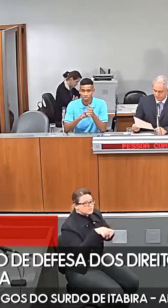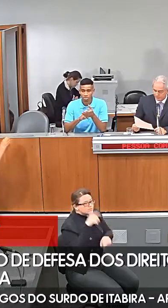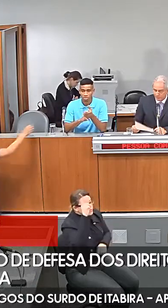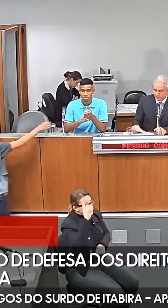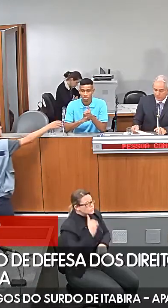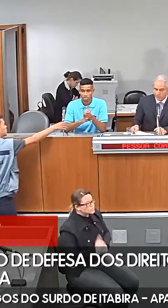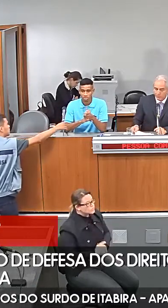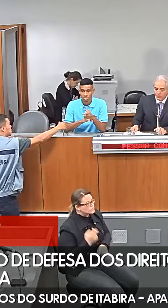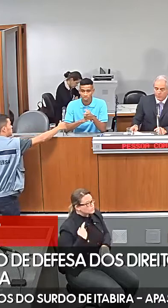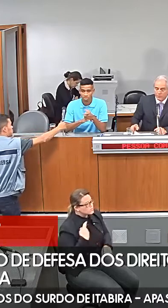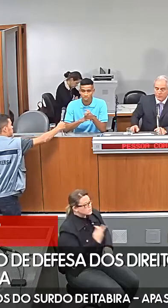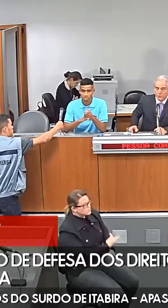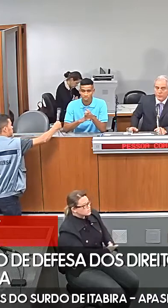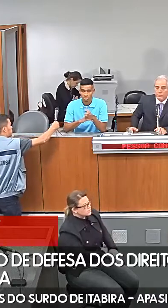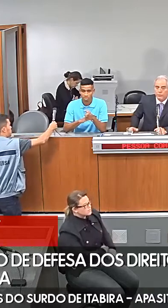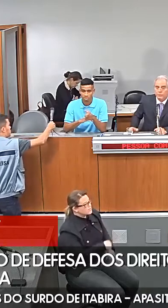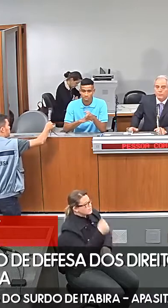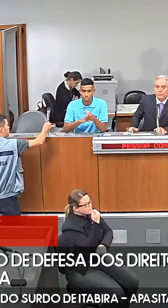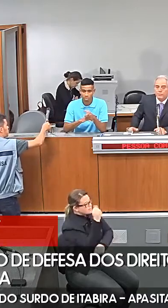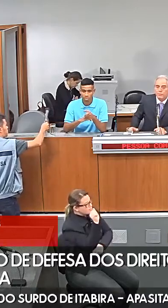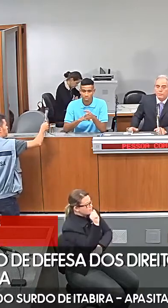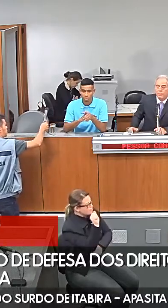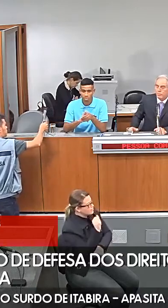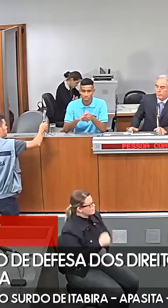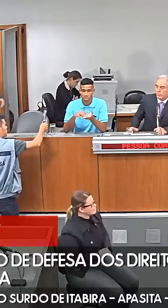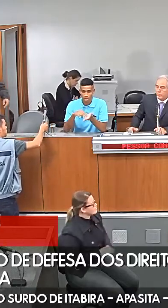Itabira. Fiquem à vontade.